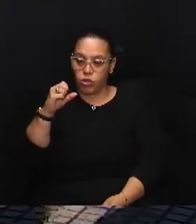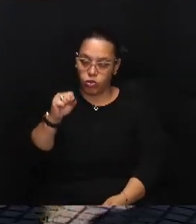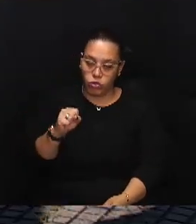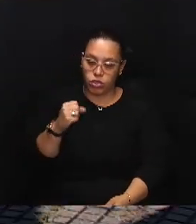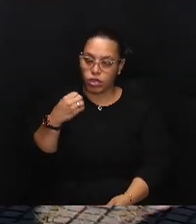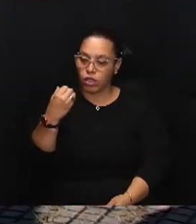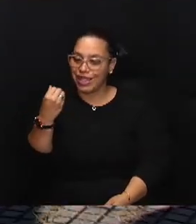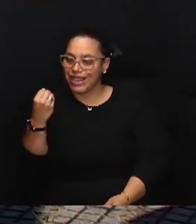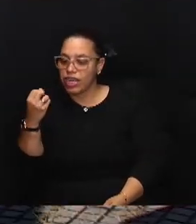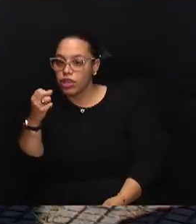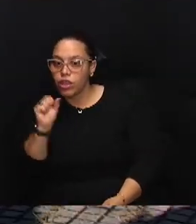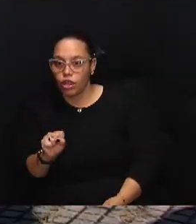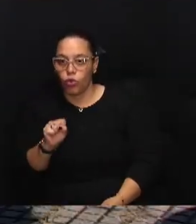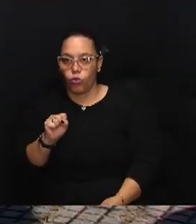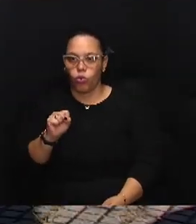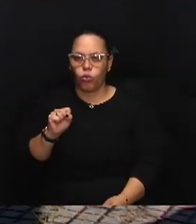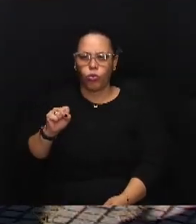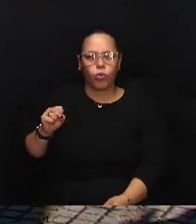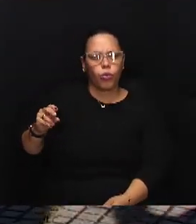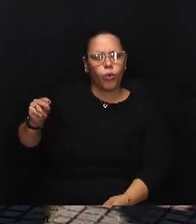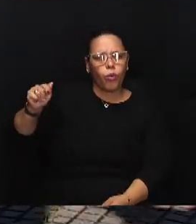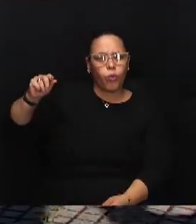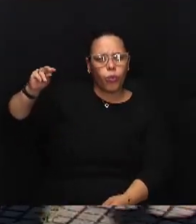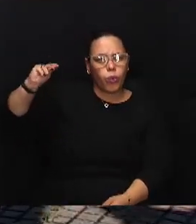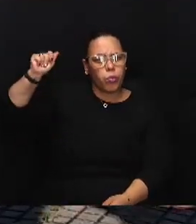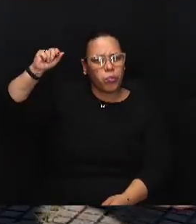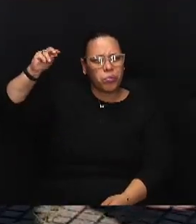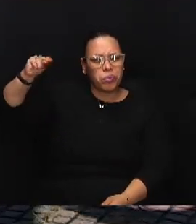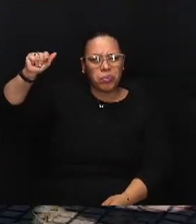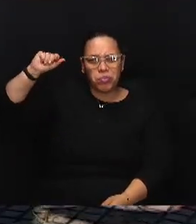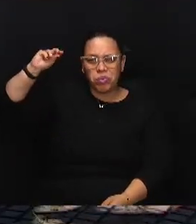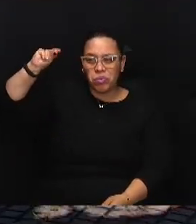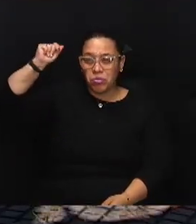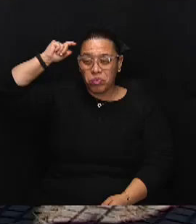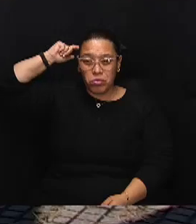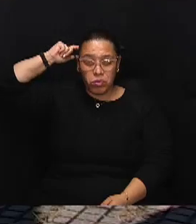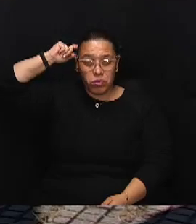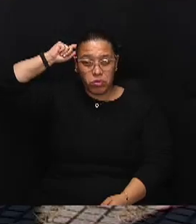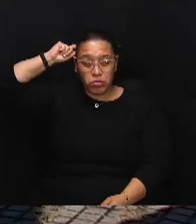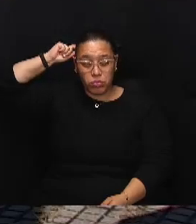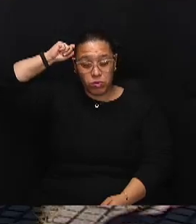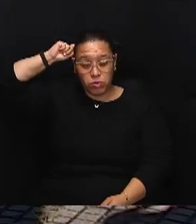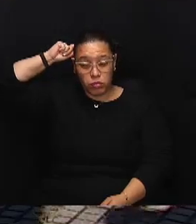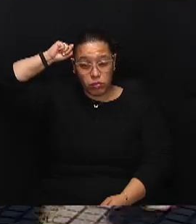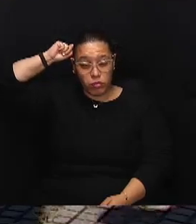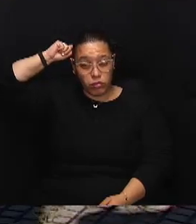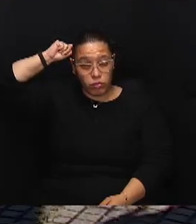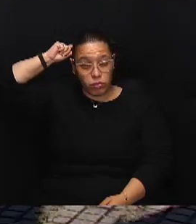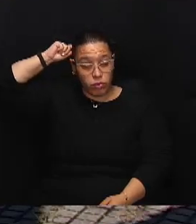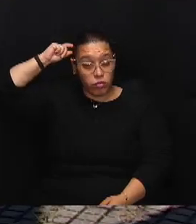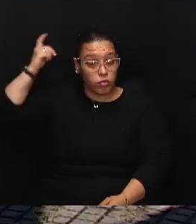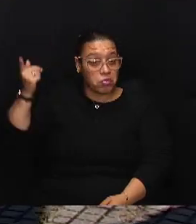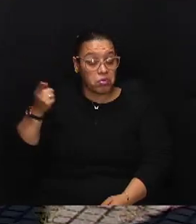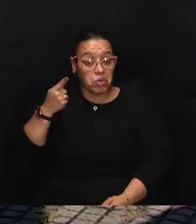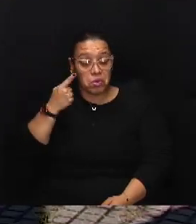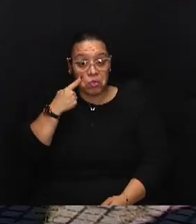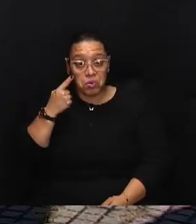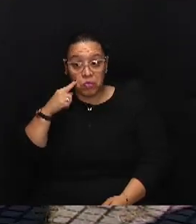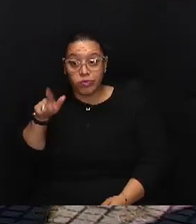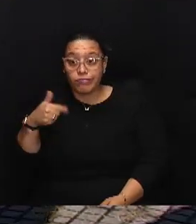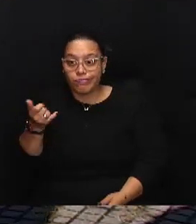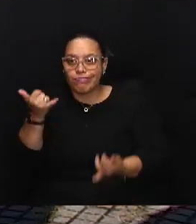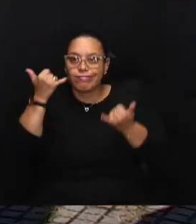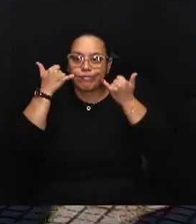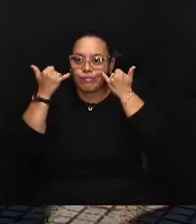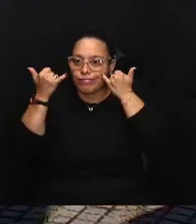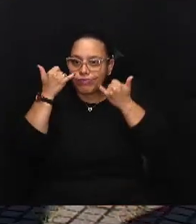1868, quer dizer, são muito antigos esses, são pessoas que morreram há muito tempo, e isso denota aquela outra informação